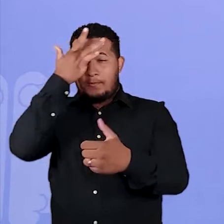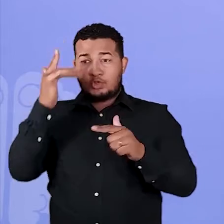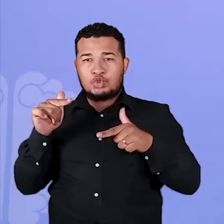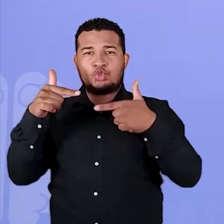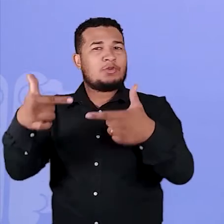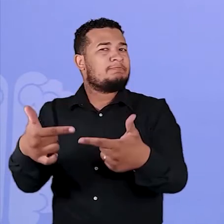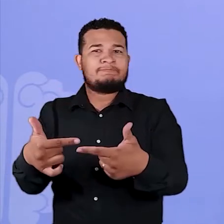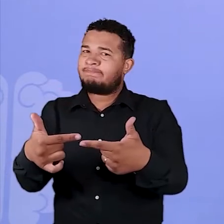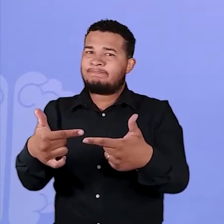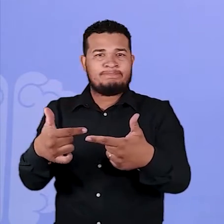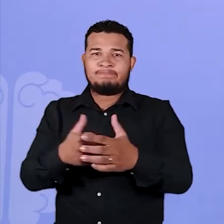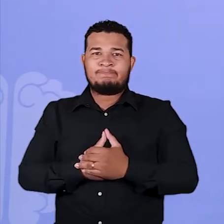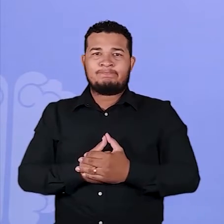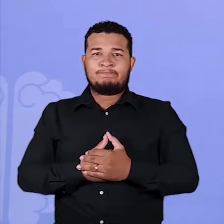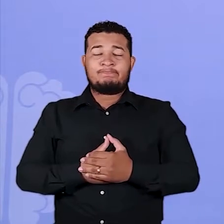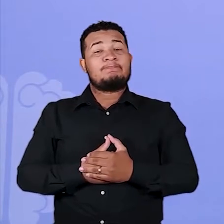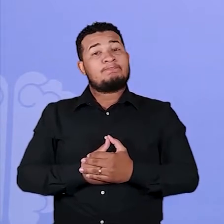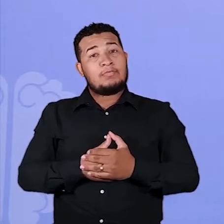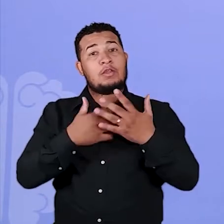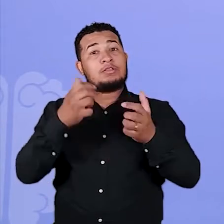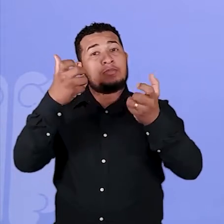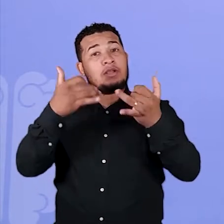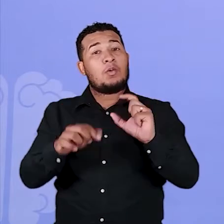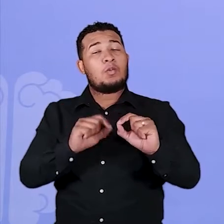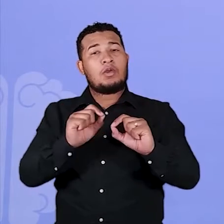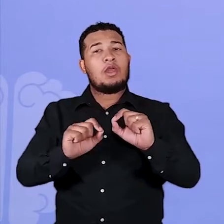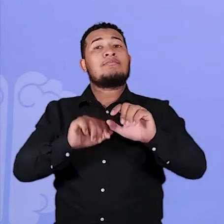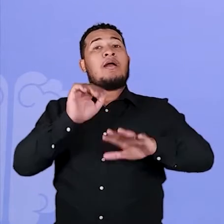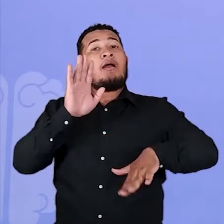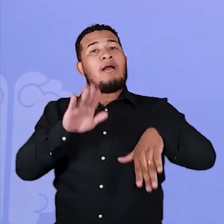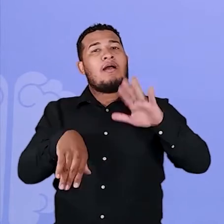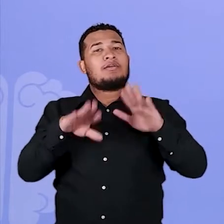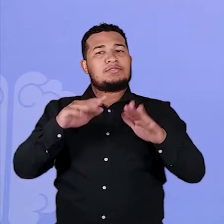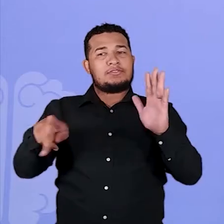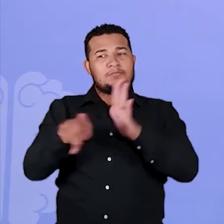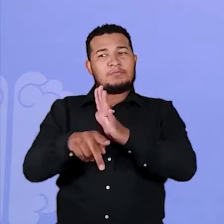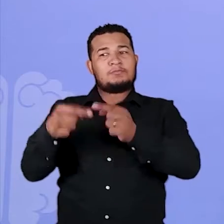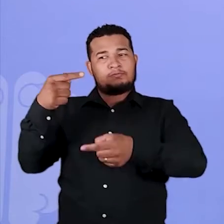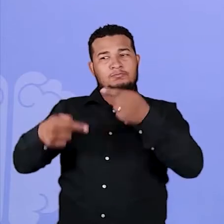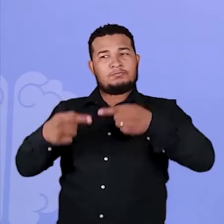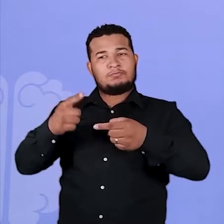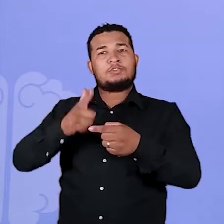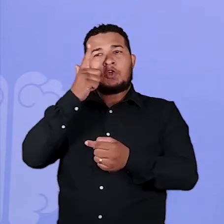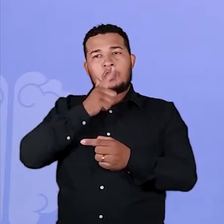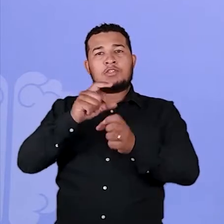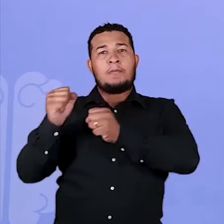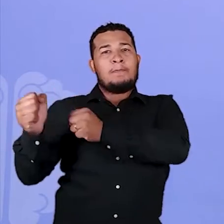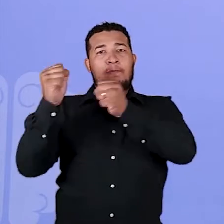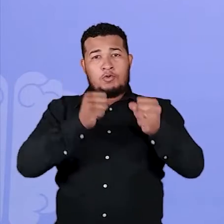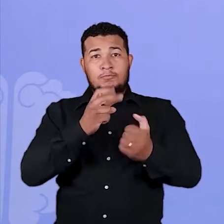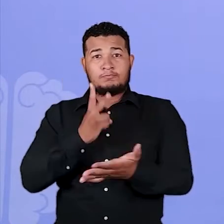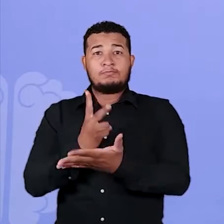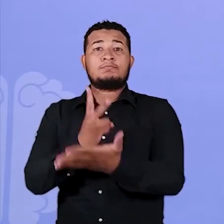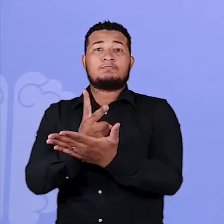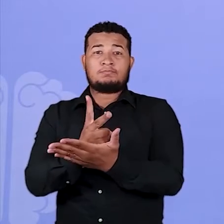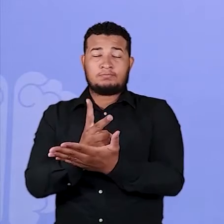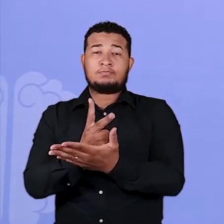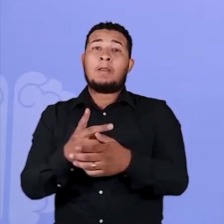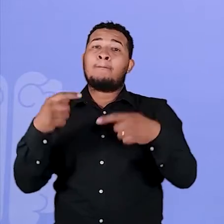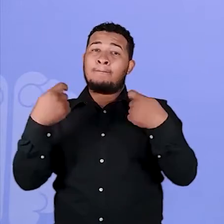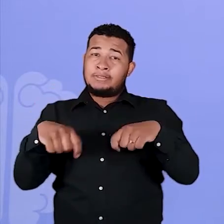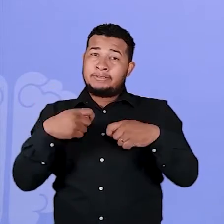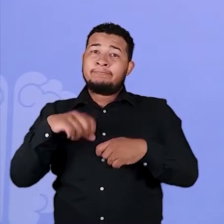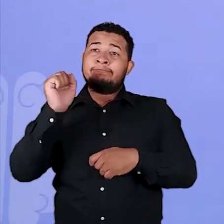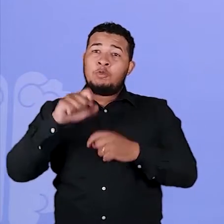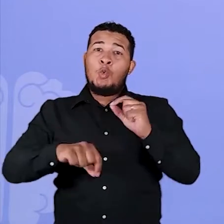poder. Maquiavel vai observar o seguinte, às vezes, para um político se manter no poder, ele